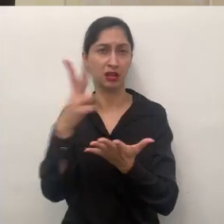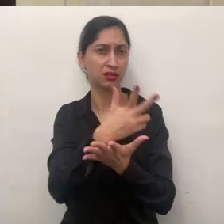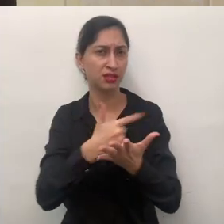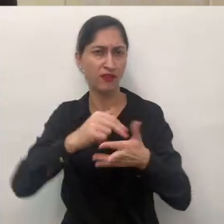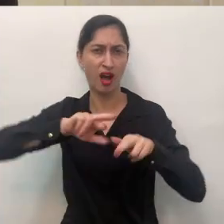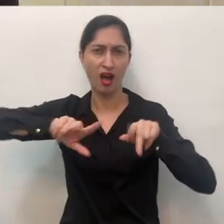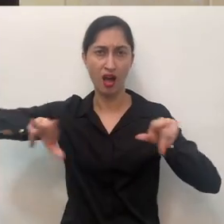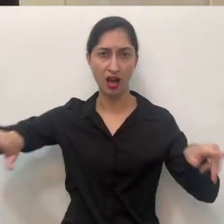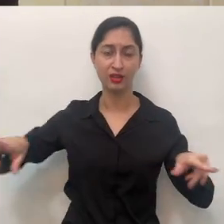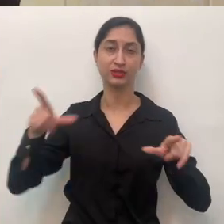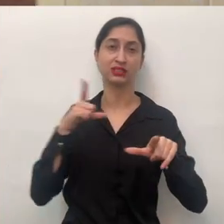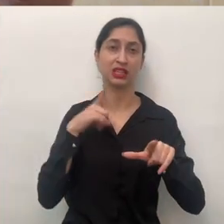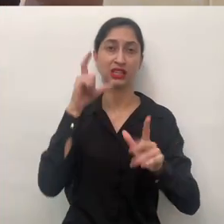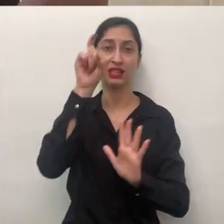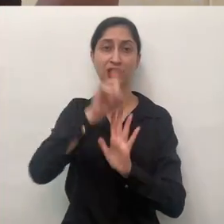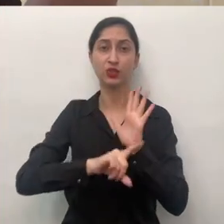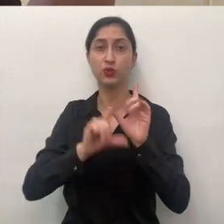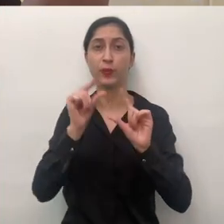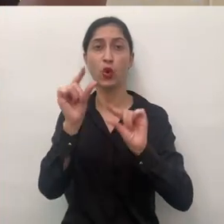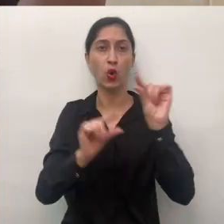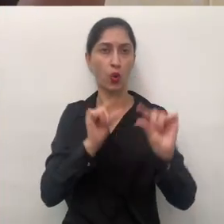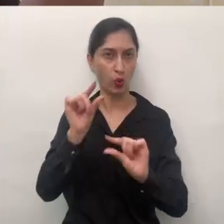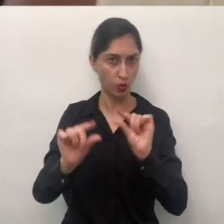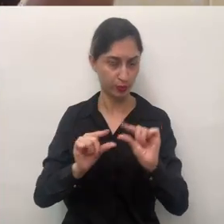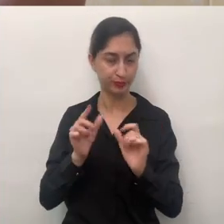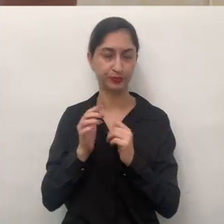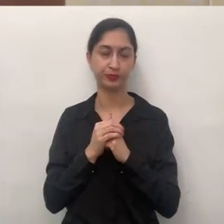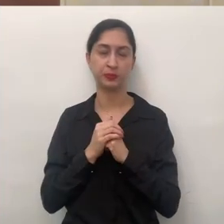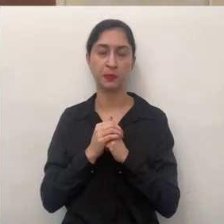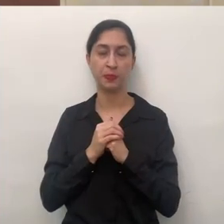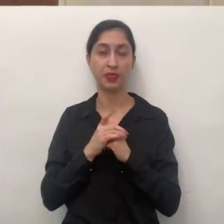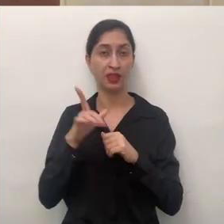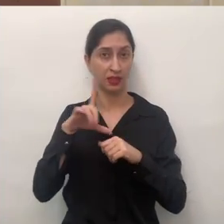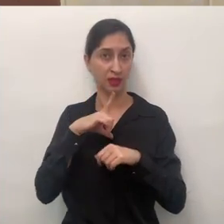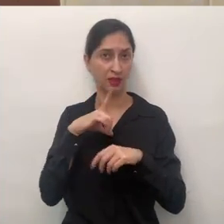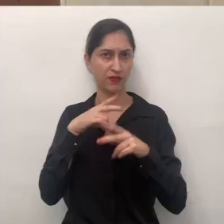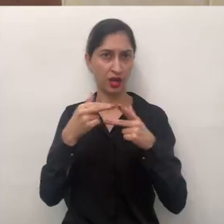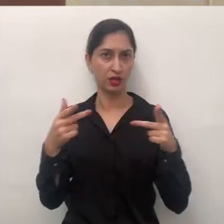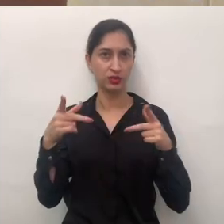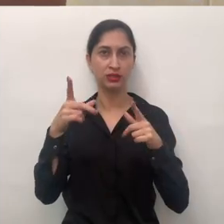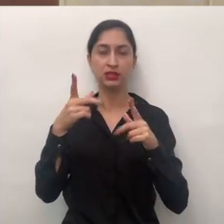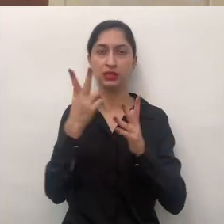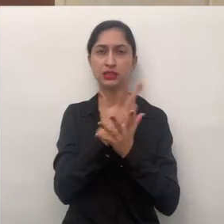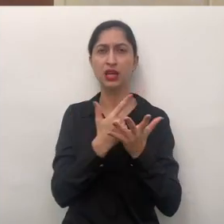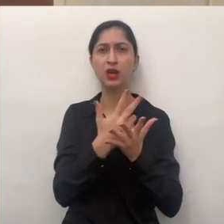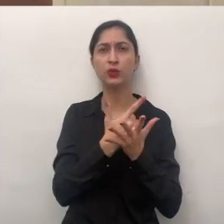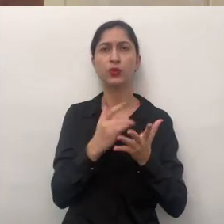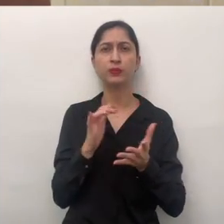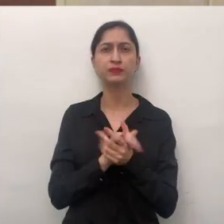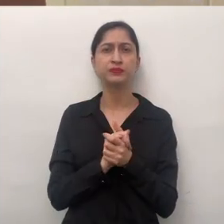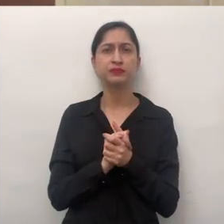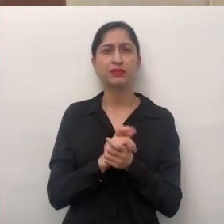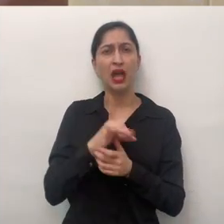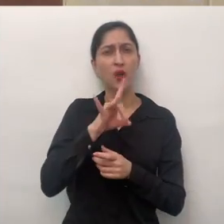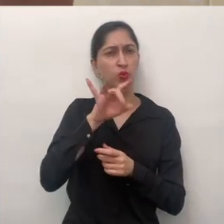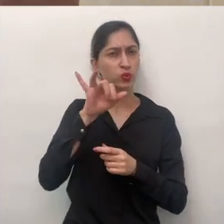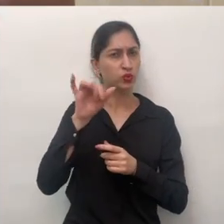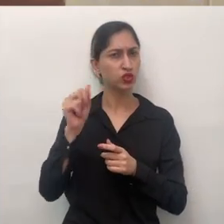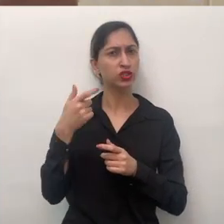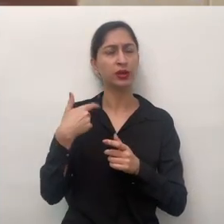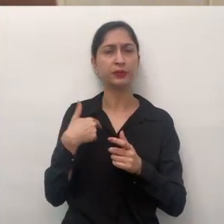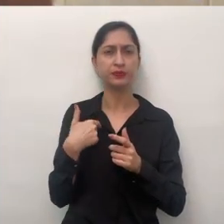texto, e são várias ilustrações nesse livro. E um dia